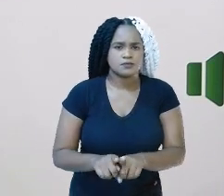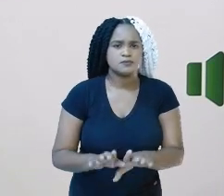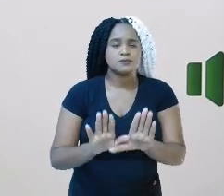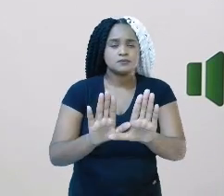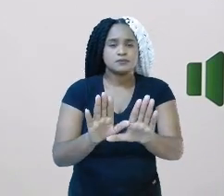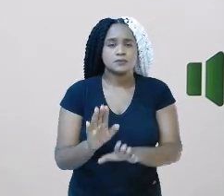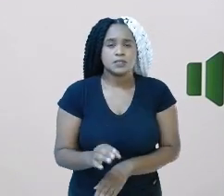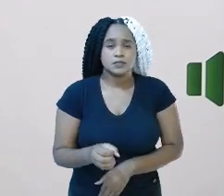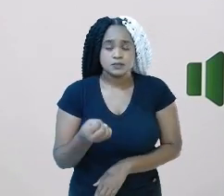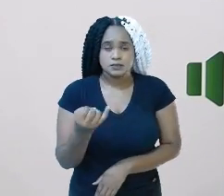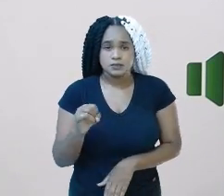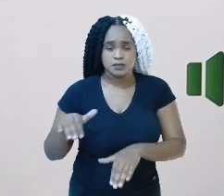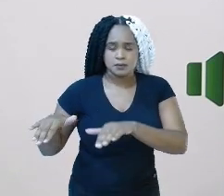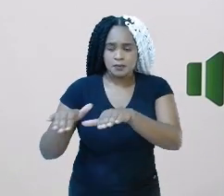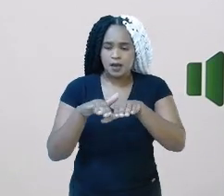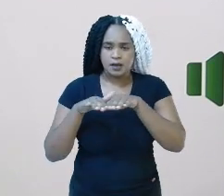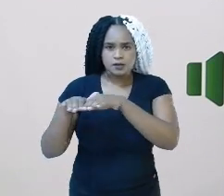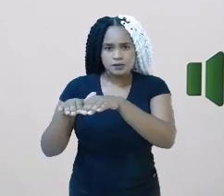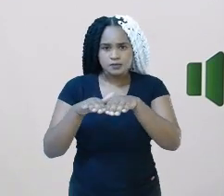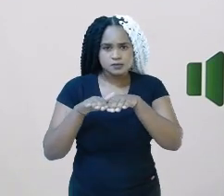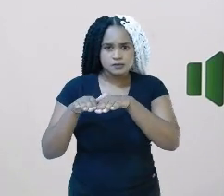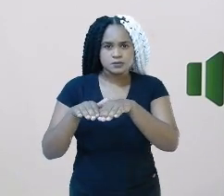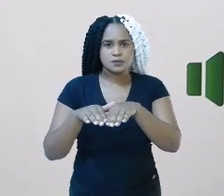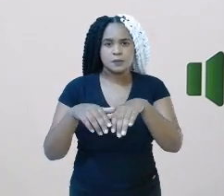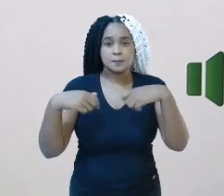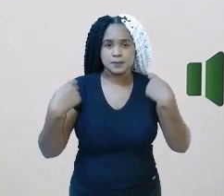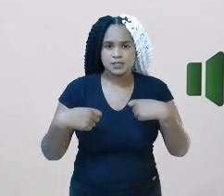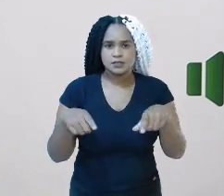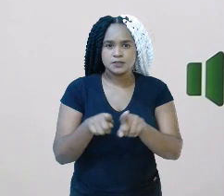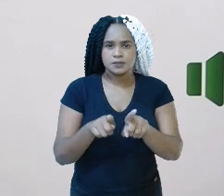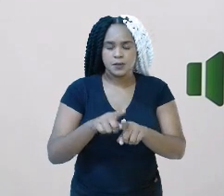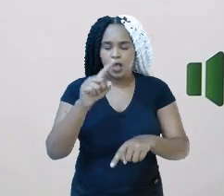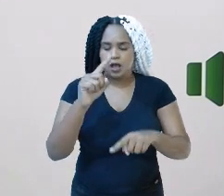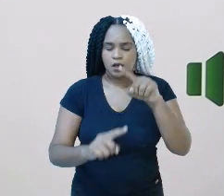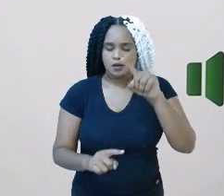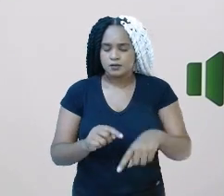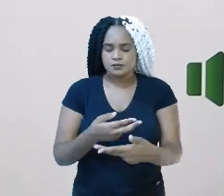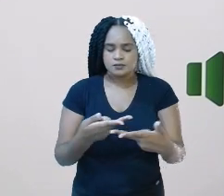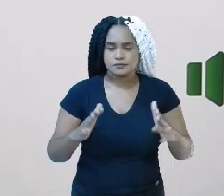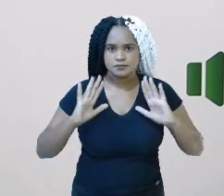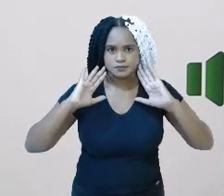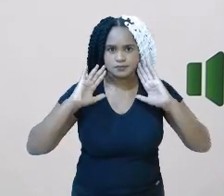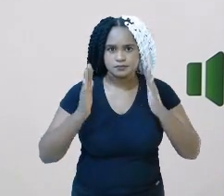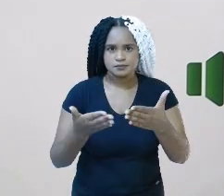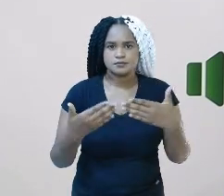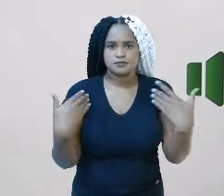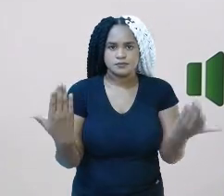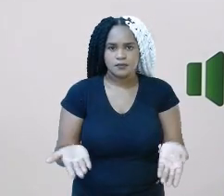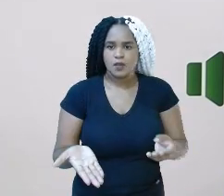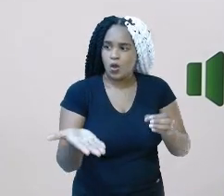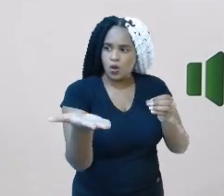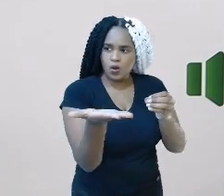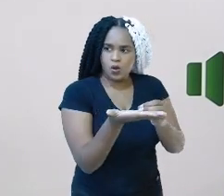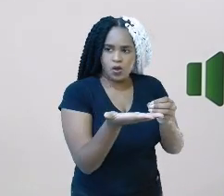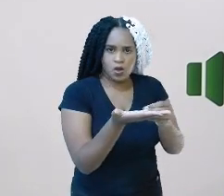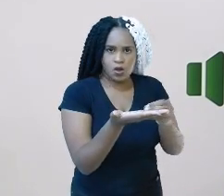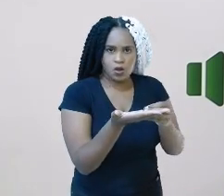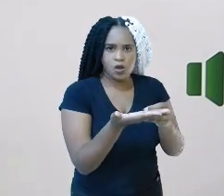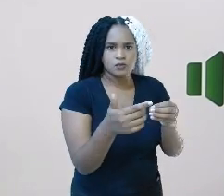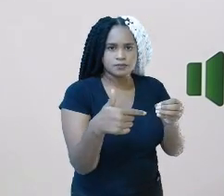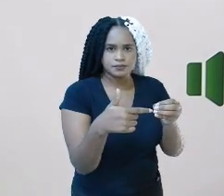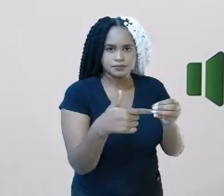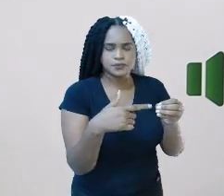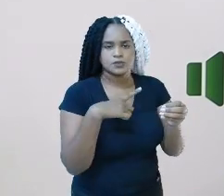falar de padronização de medida, a gente também precisa de instrumentos específicos. Nesse caso, eu trouxe uma